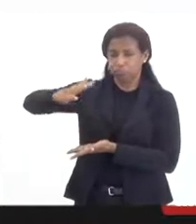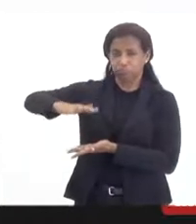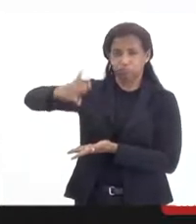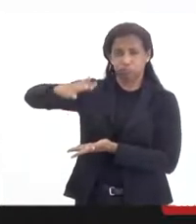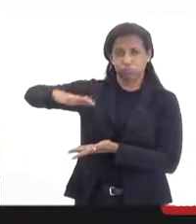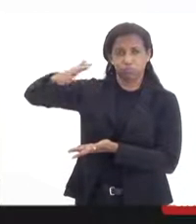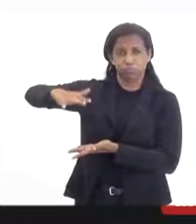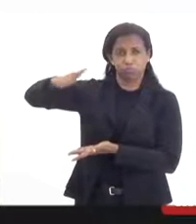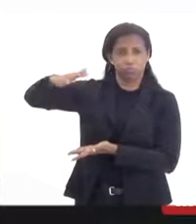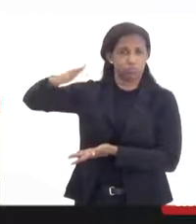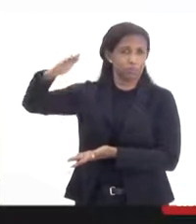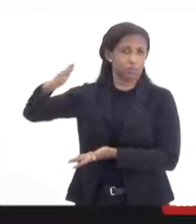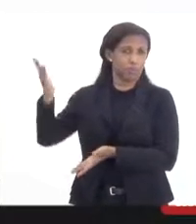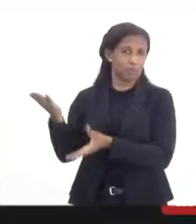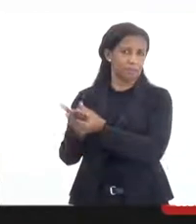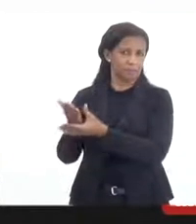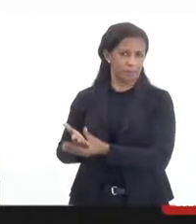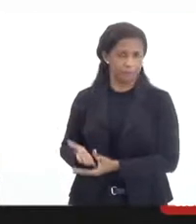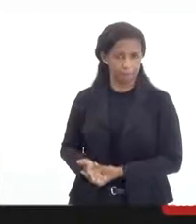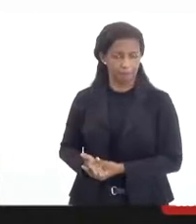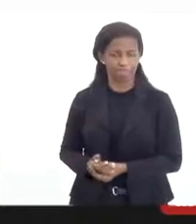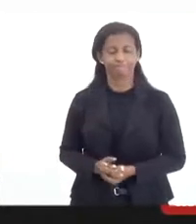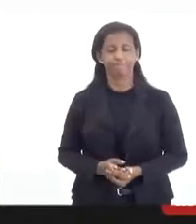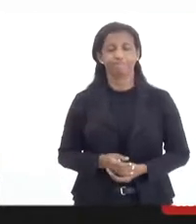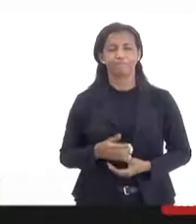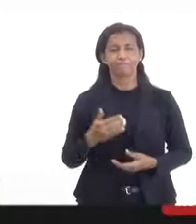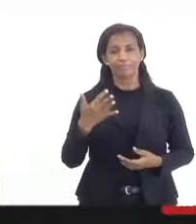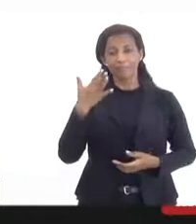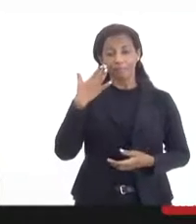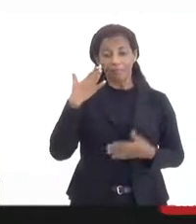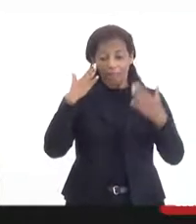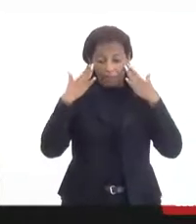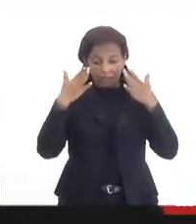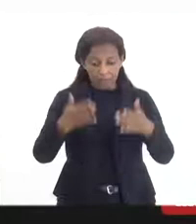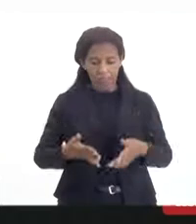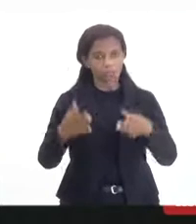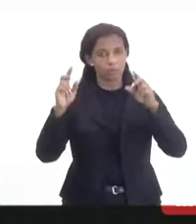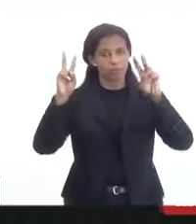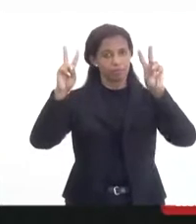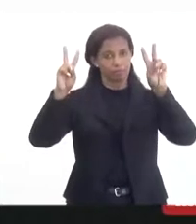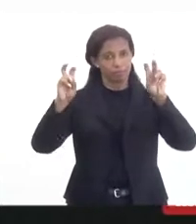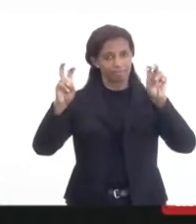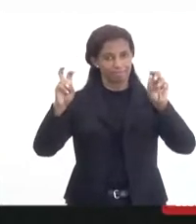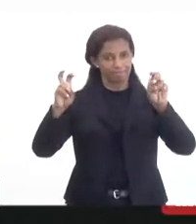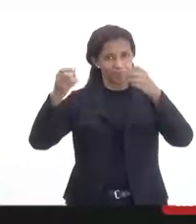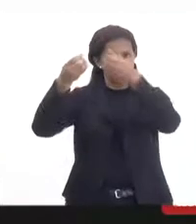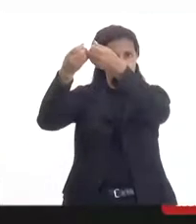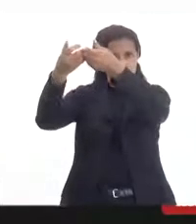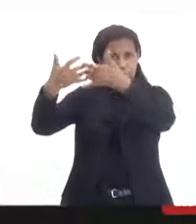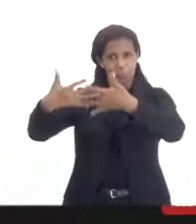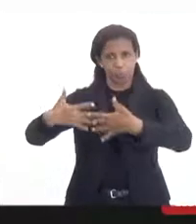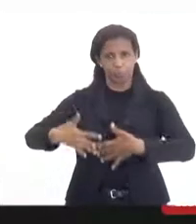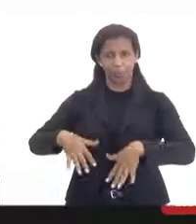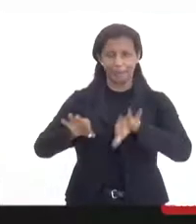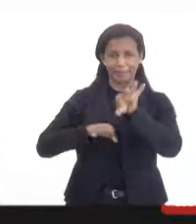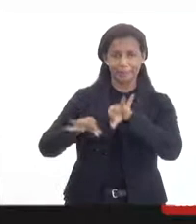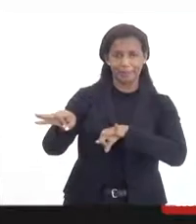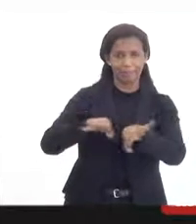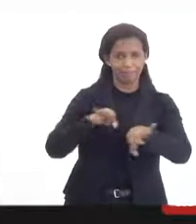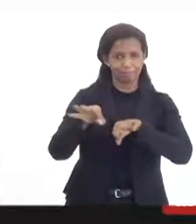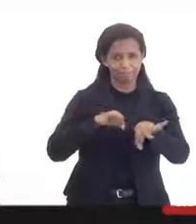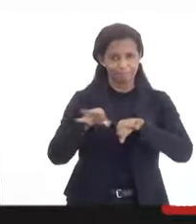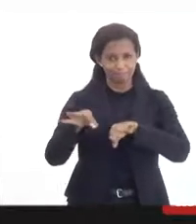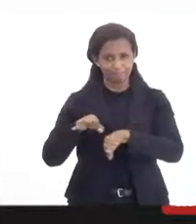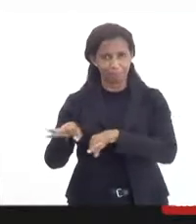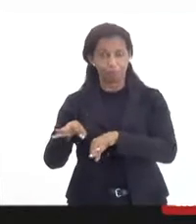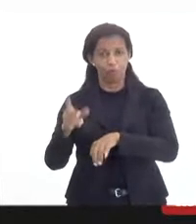esse contencioso. Dentro dessa linha, eu posso destacar processos que envolvem a decadência, ou seja, a forma de contagem